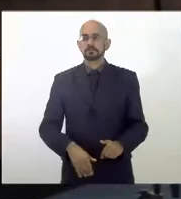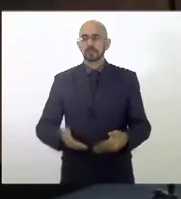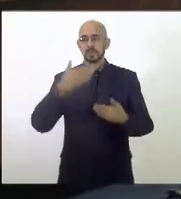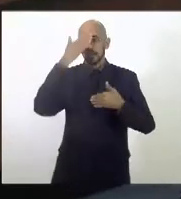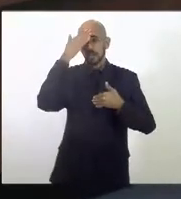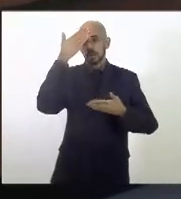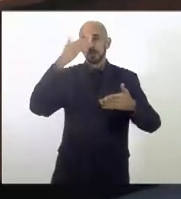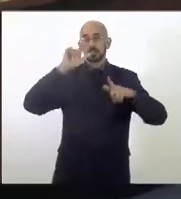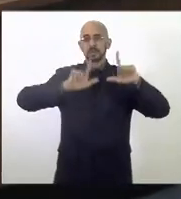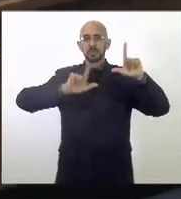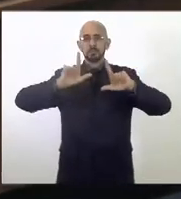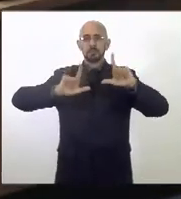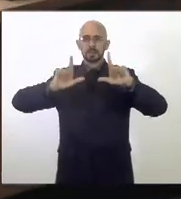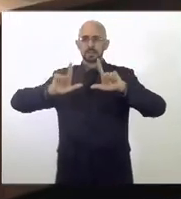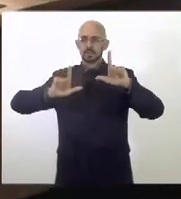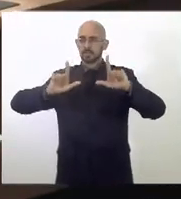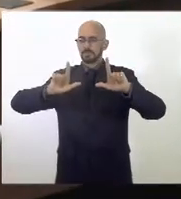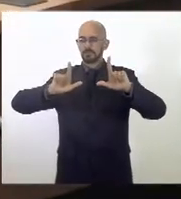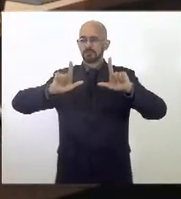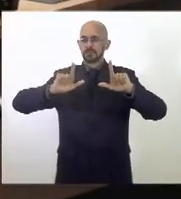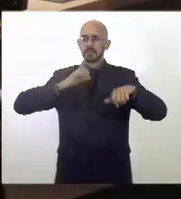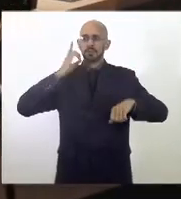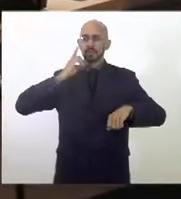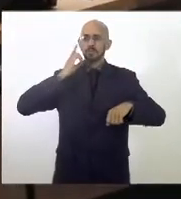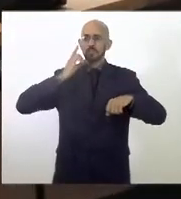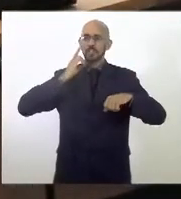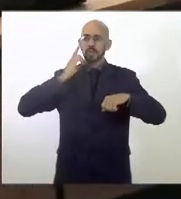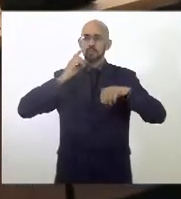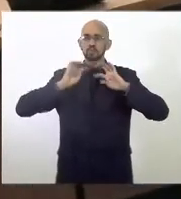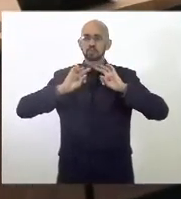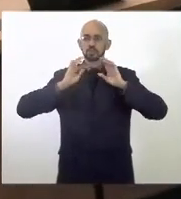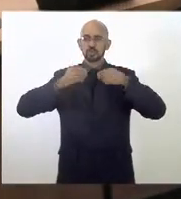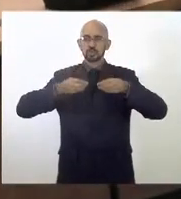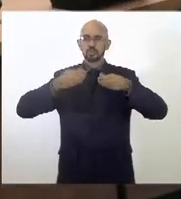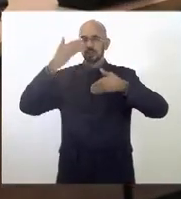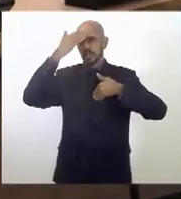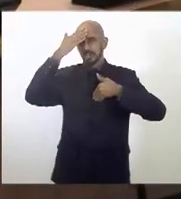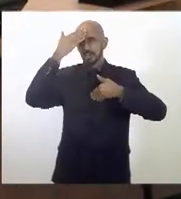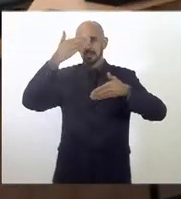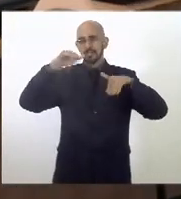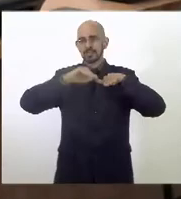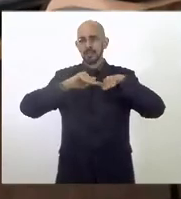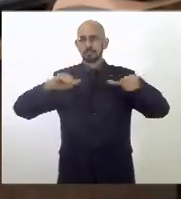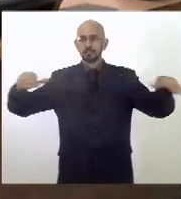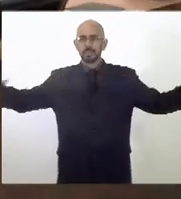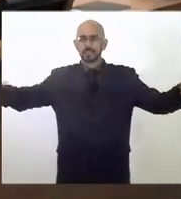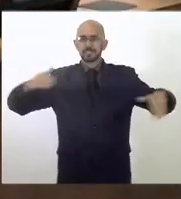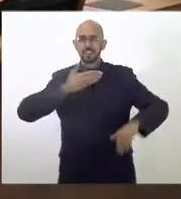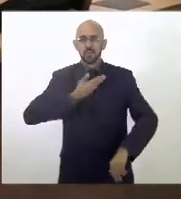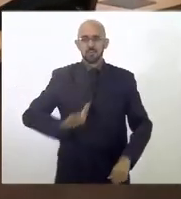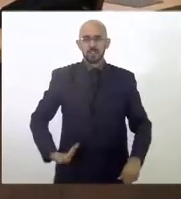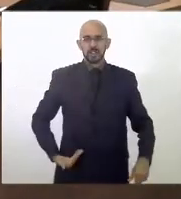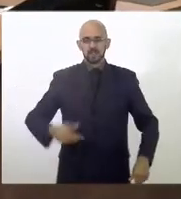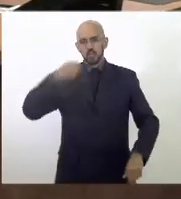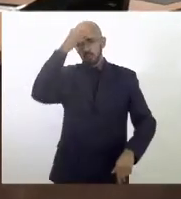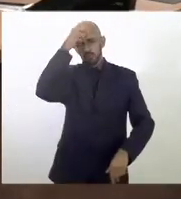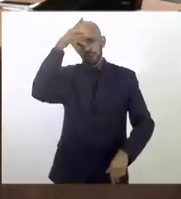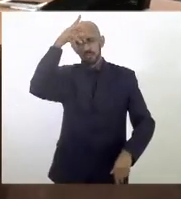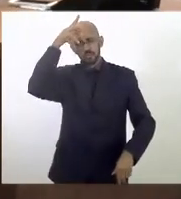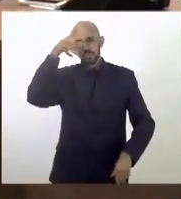Agradecer à imprensa, deputadas e deputados, e agradecer essa mesa belíssima aqui, governador, prefeito, presidente do